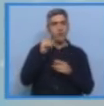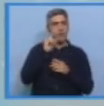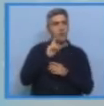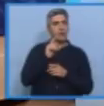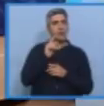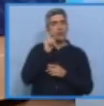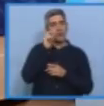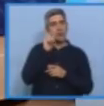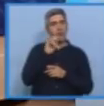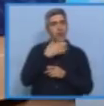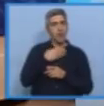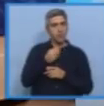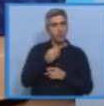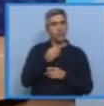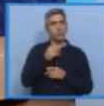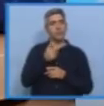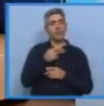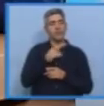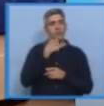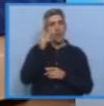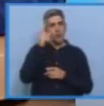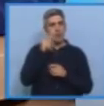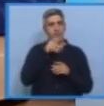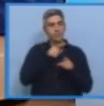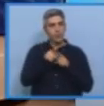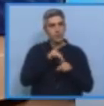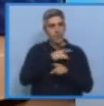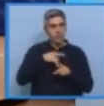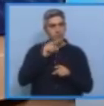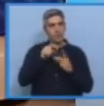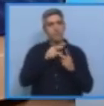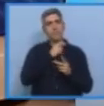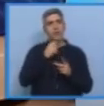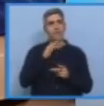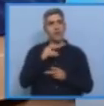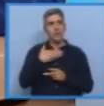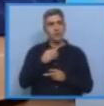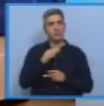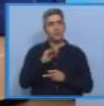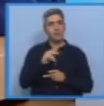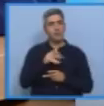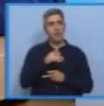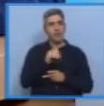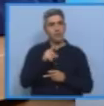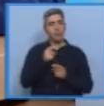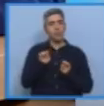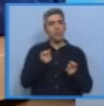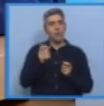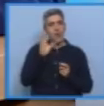Ricardo Batista Leite, deputado e médico. Está também o padre Fernando Sampaio, coordenador nacional das